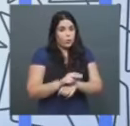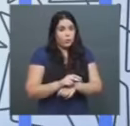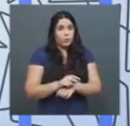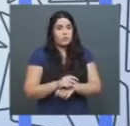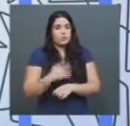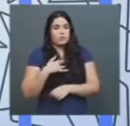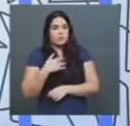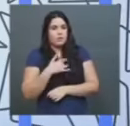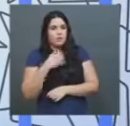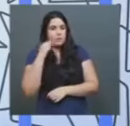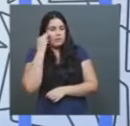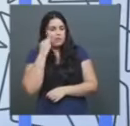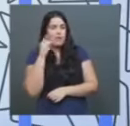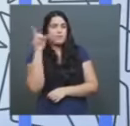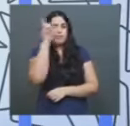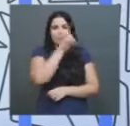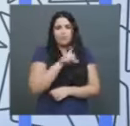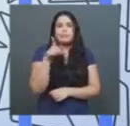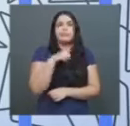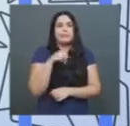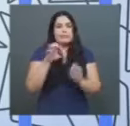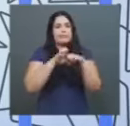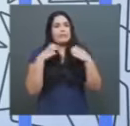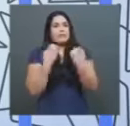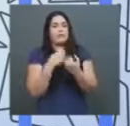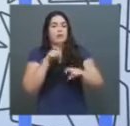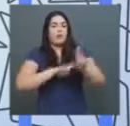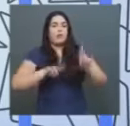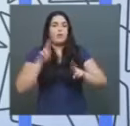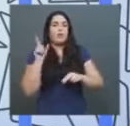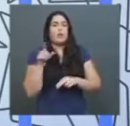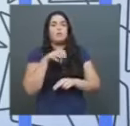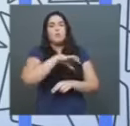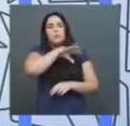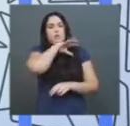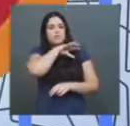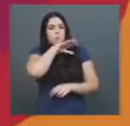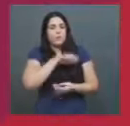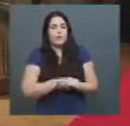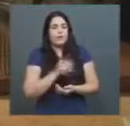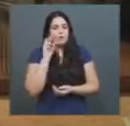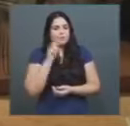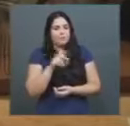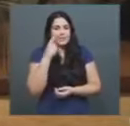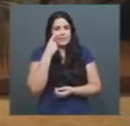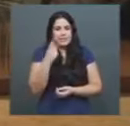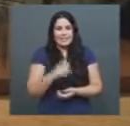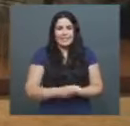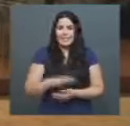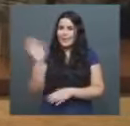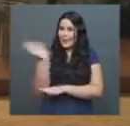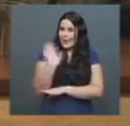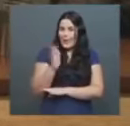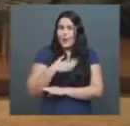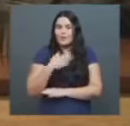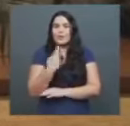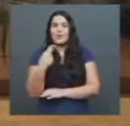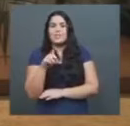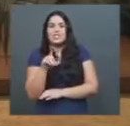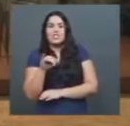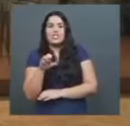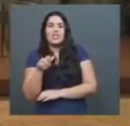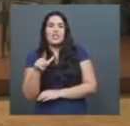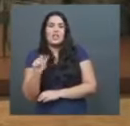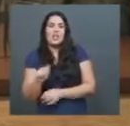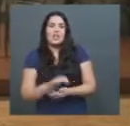o assunto? No domingo tem evento da UFO no Parque do Sabiá. Olha só que interessante. Oi, meu nome é Diellen, eu sou editora de